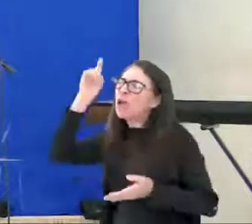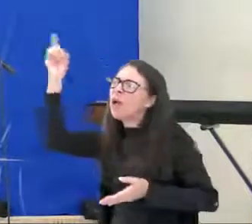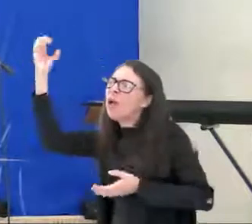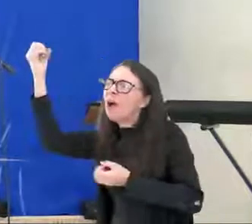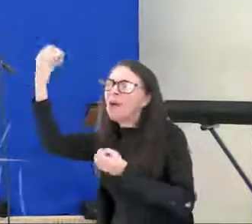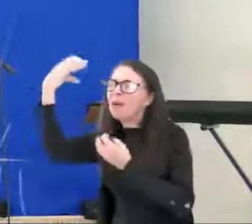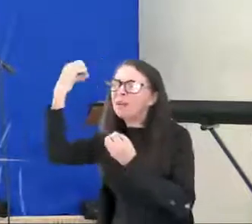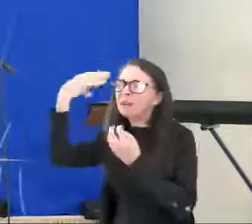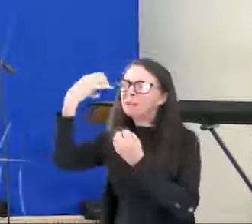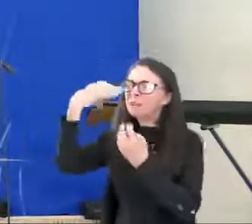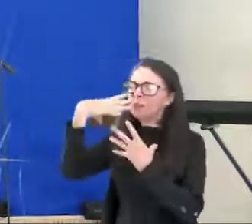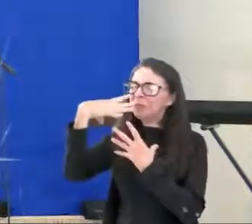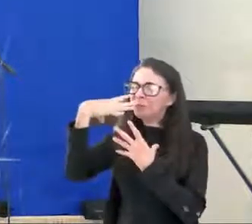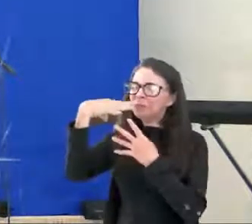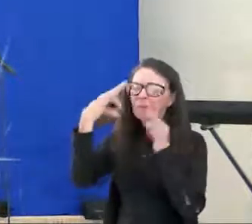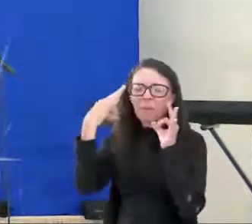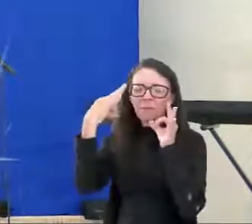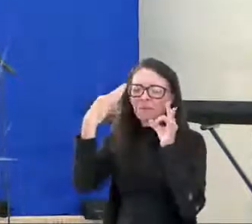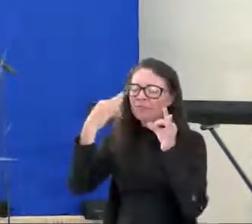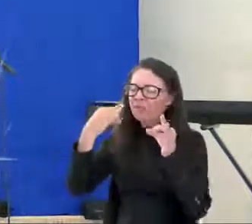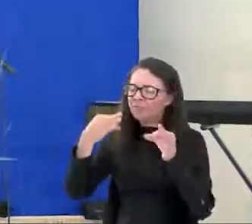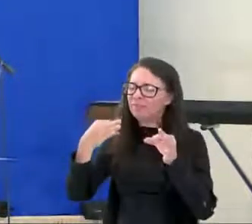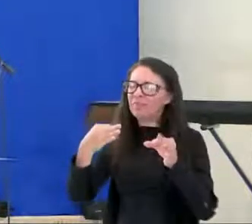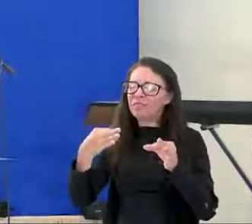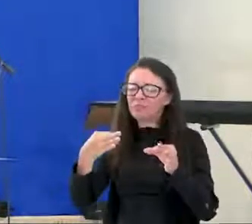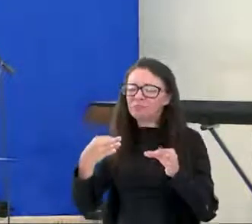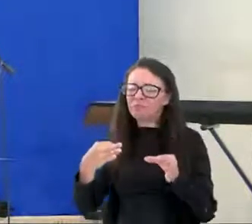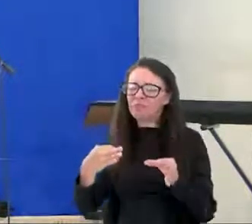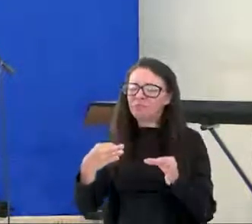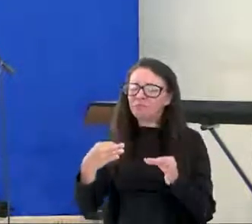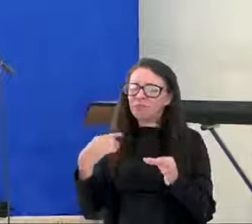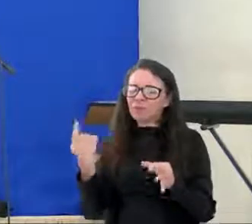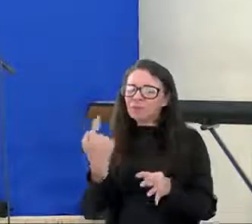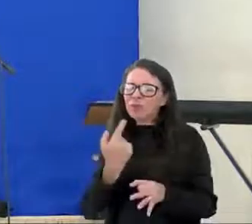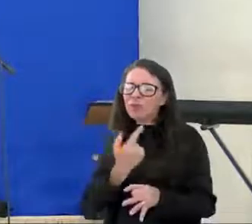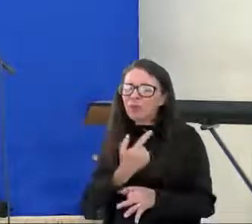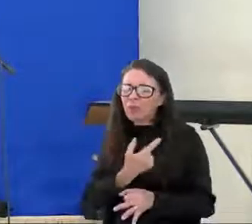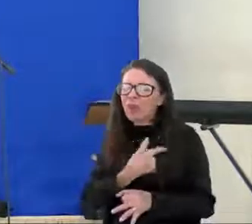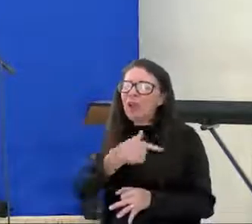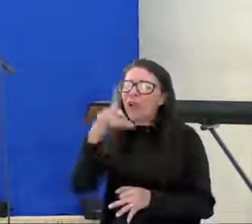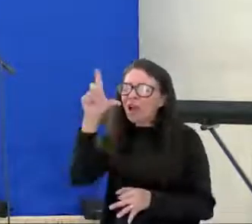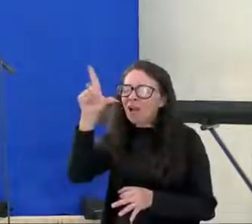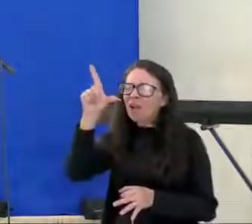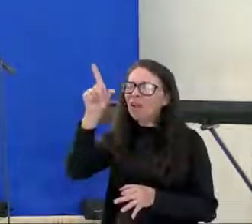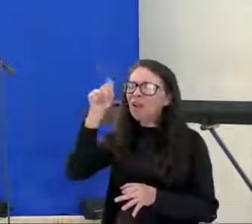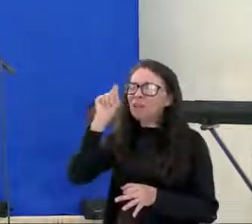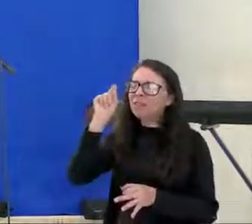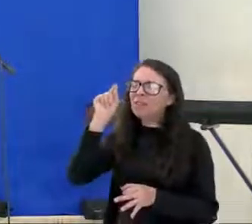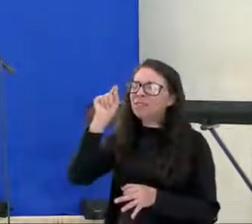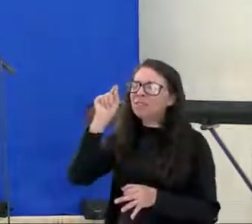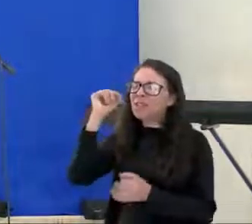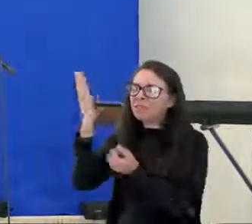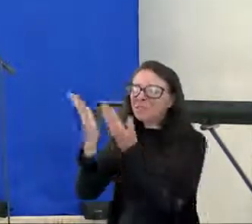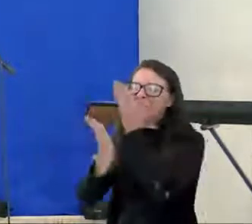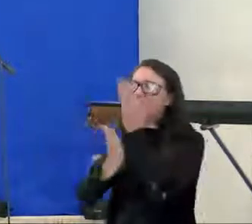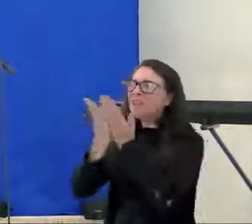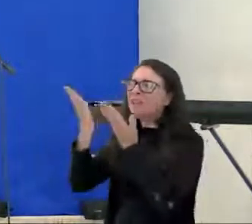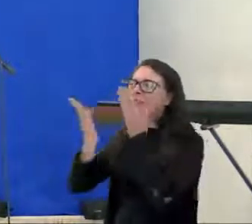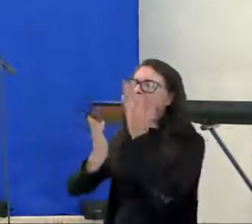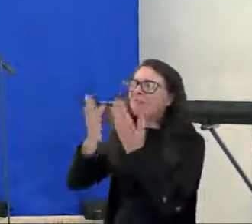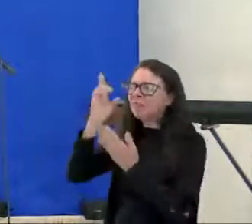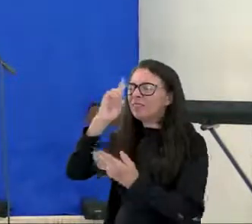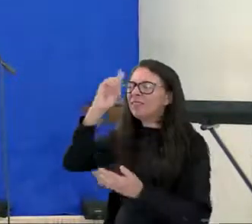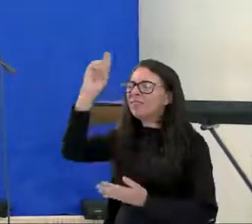é impossível ao homem fazer isso. Mas Tua palavra diz que tudo tudo podemos naquele que nos